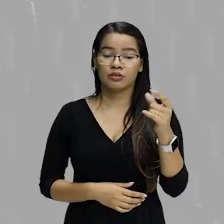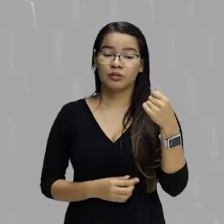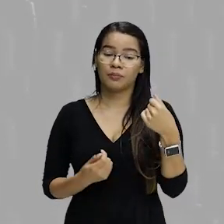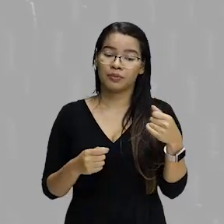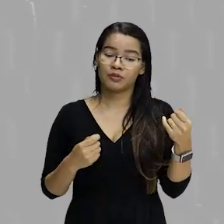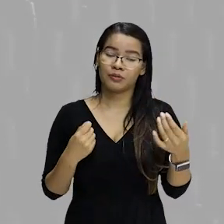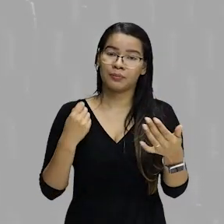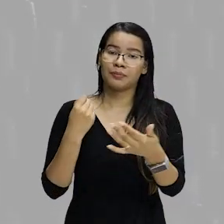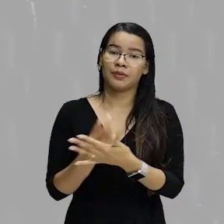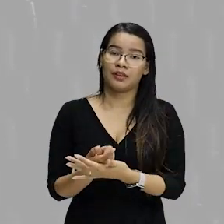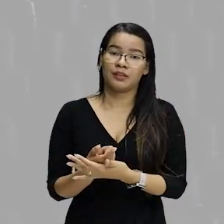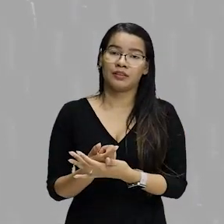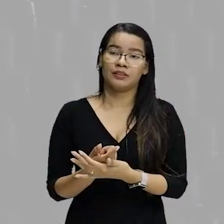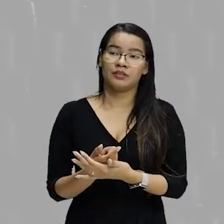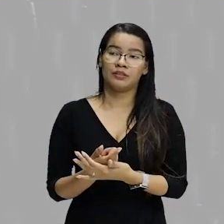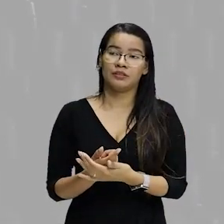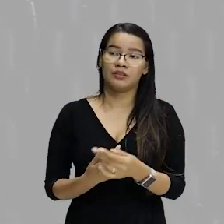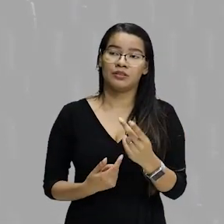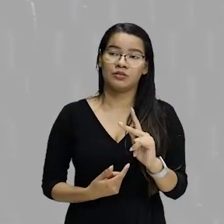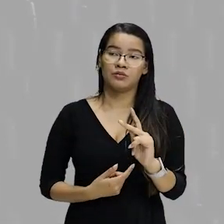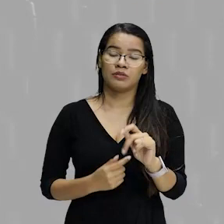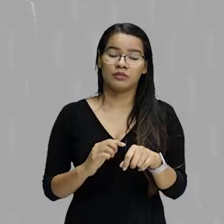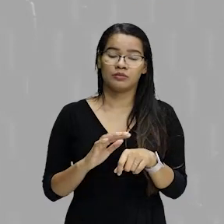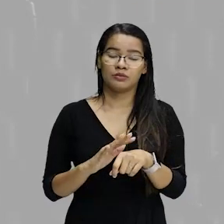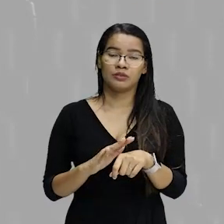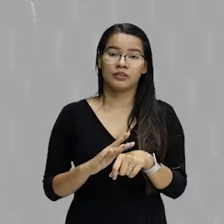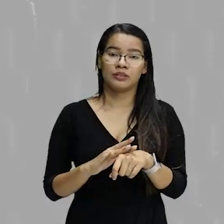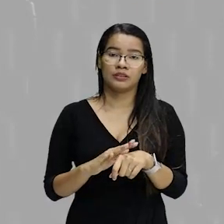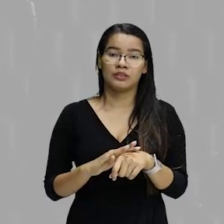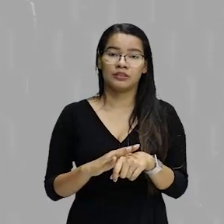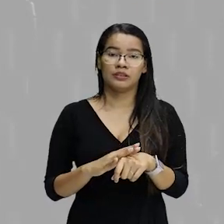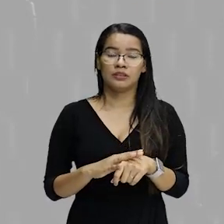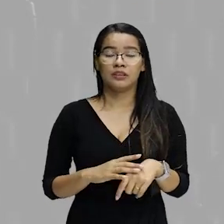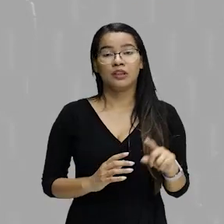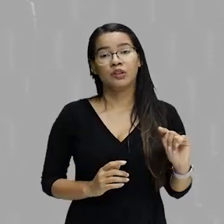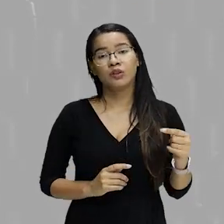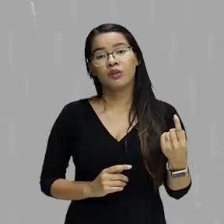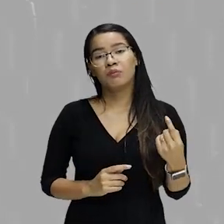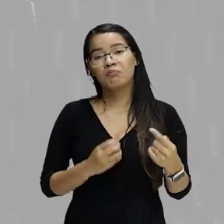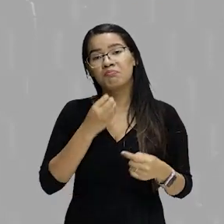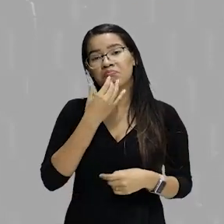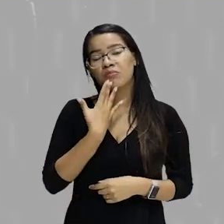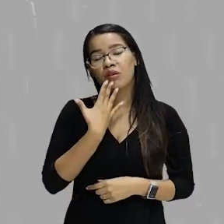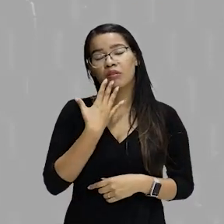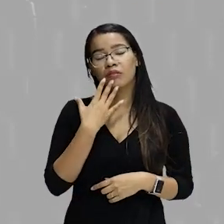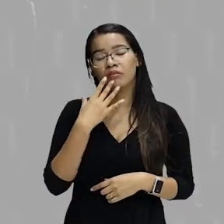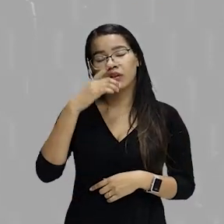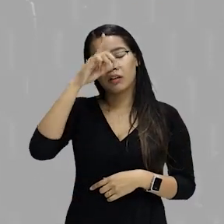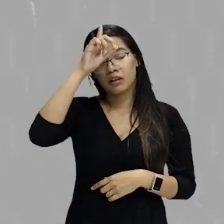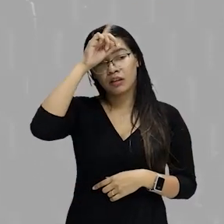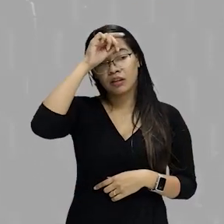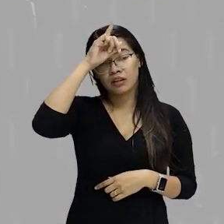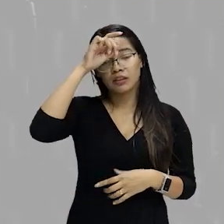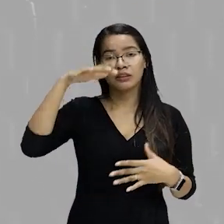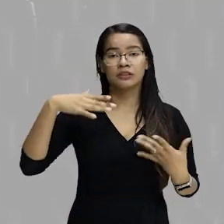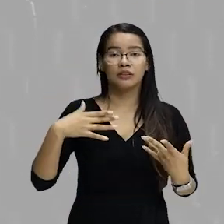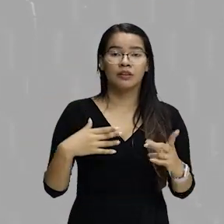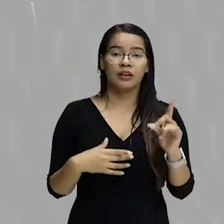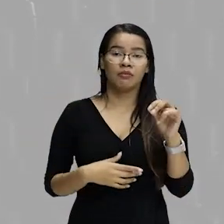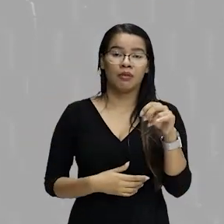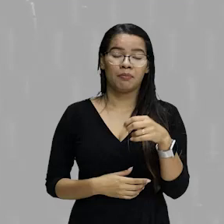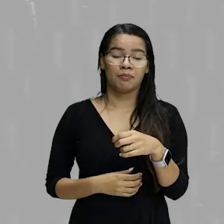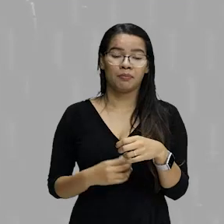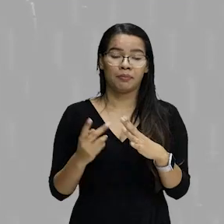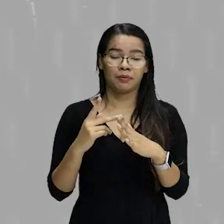bancar a sua enfermidade, né, em bons hospitais. Então, é uma poesia